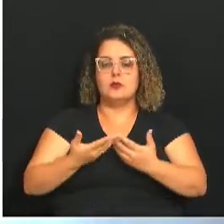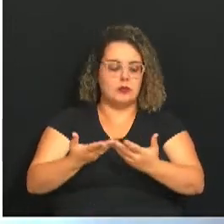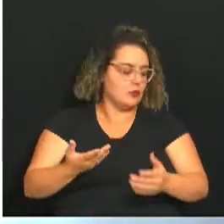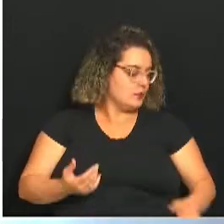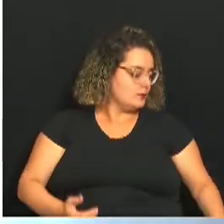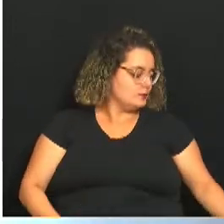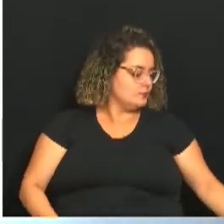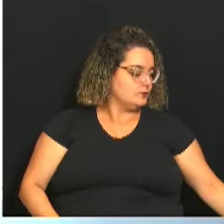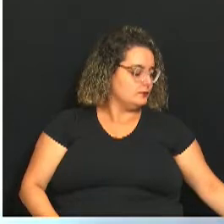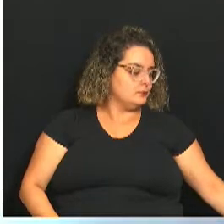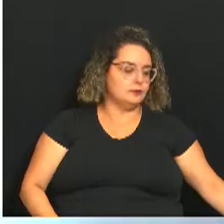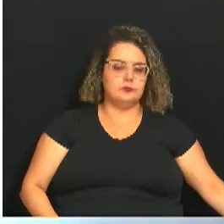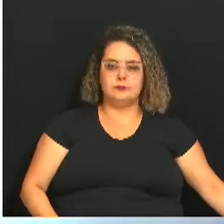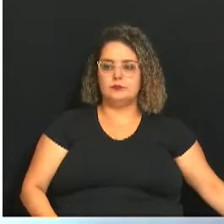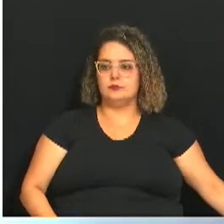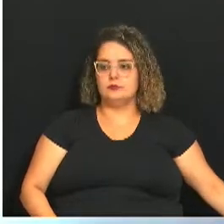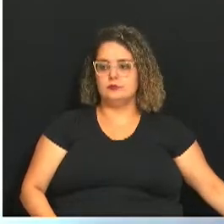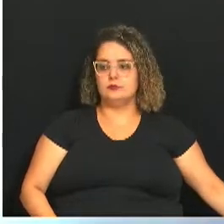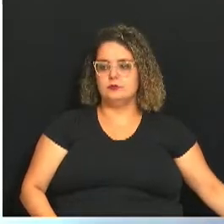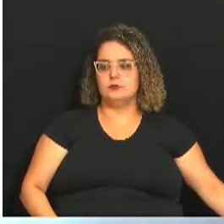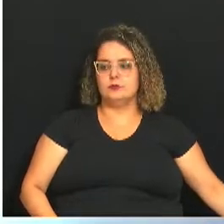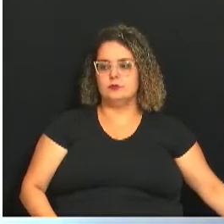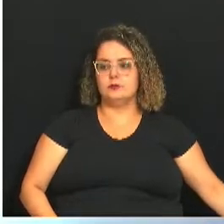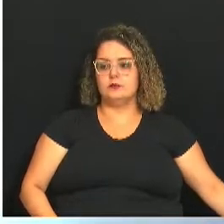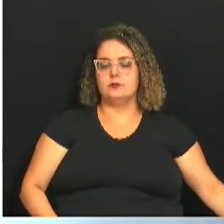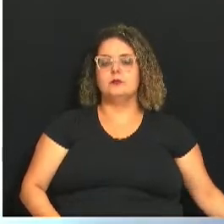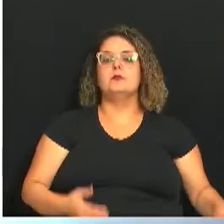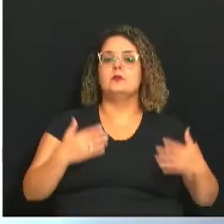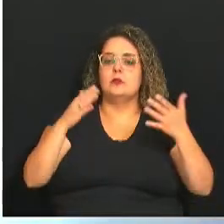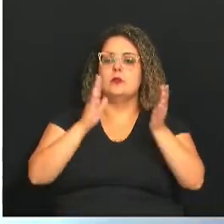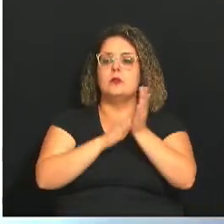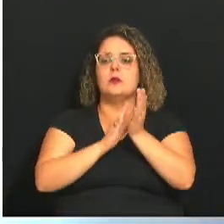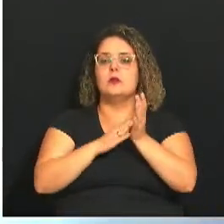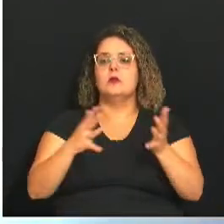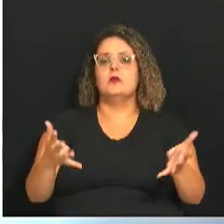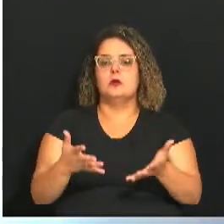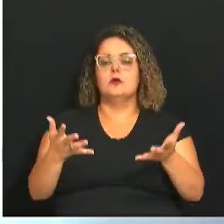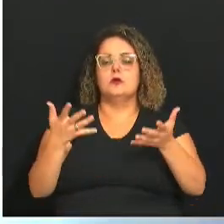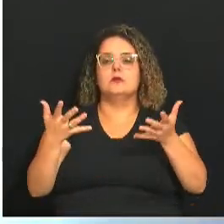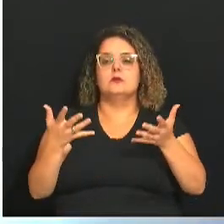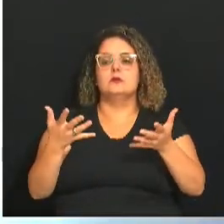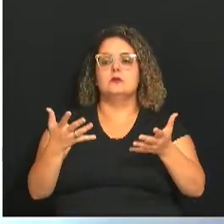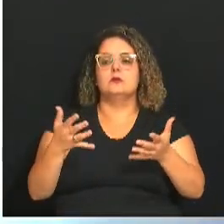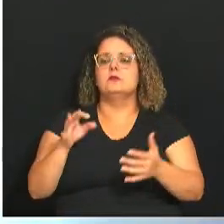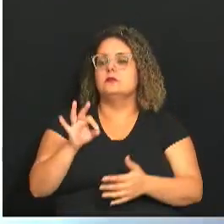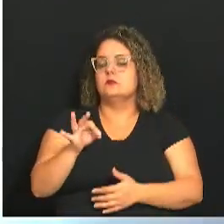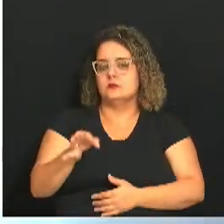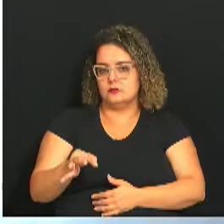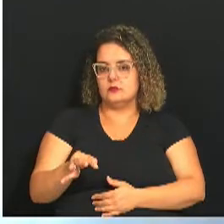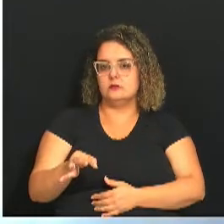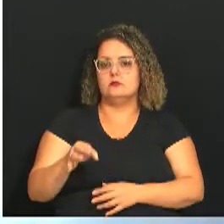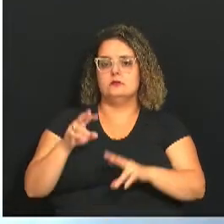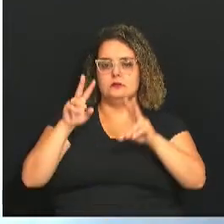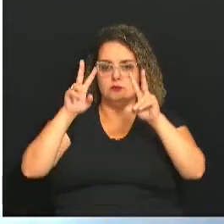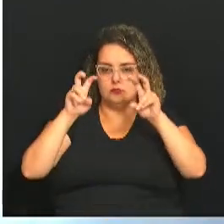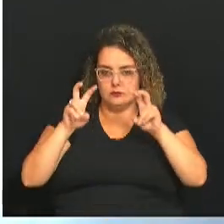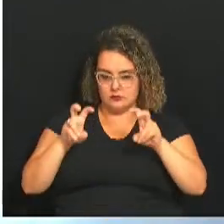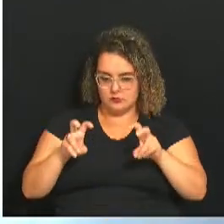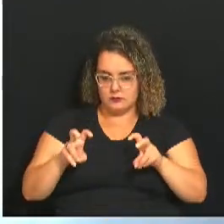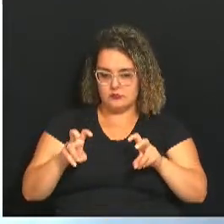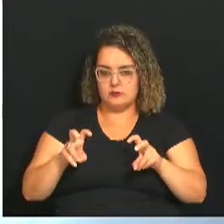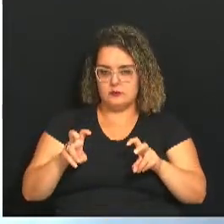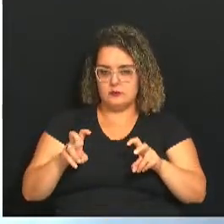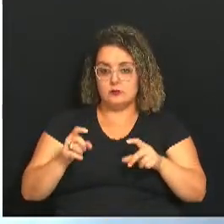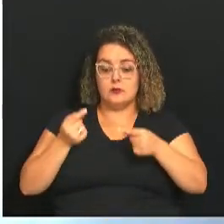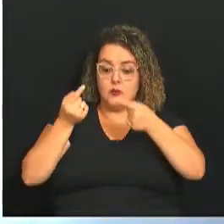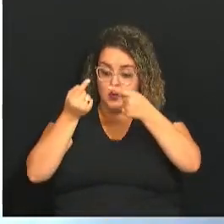algum conhecimento. Parabenizar pela iniciativa, sem dúvida nenhuma, é uma temática que é um desafio